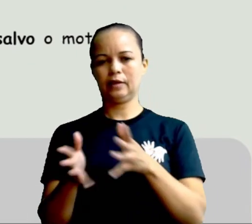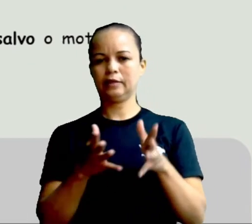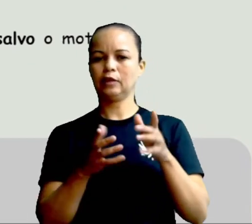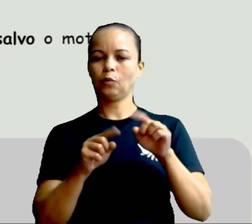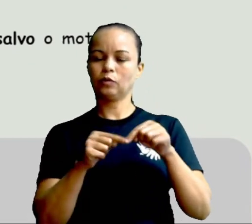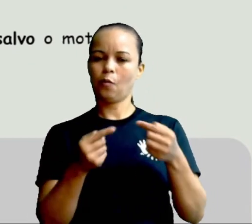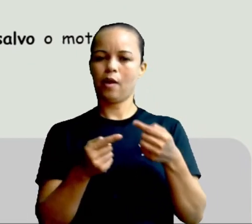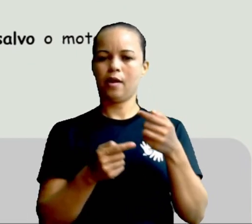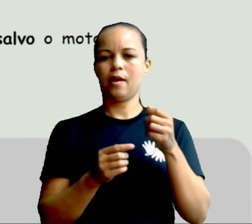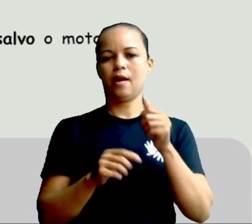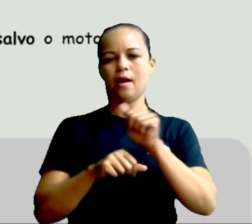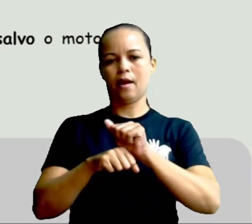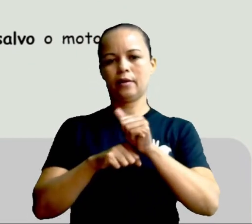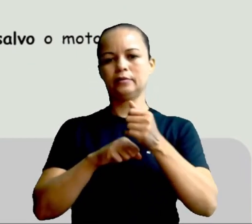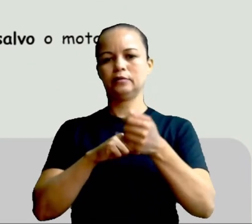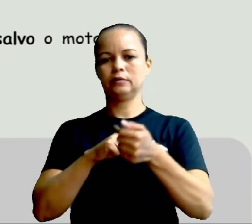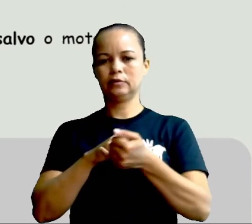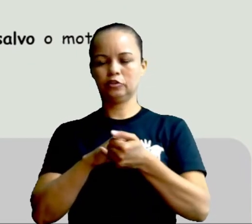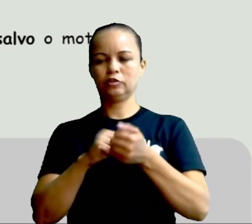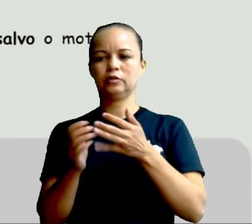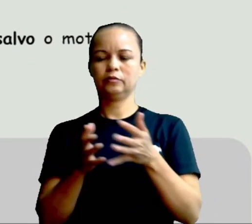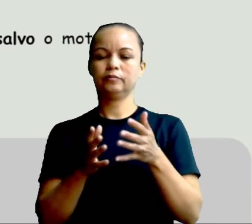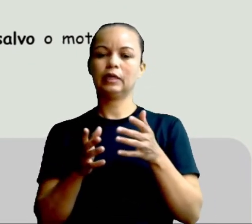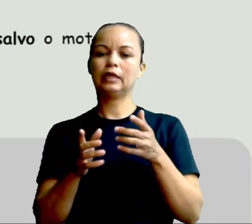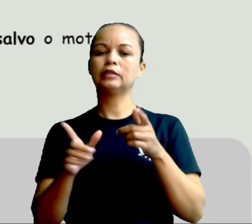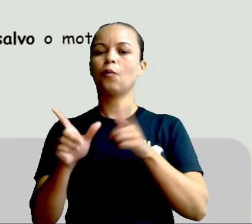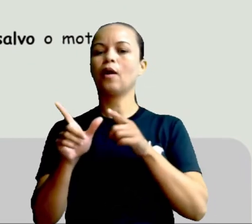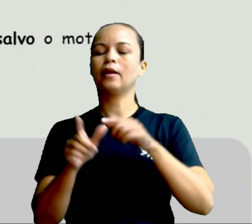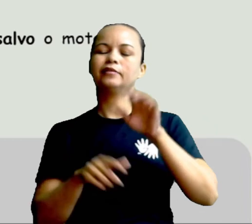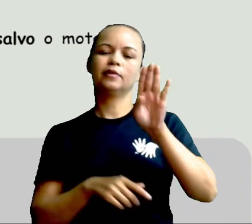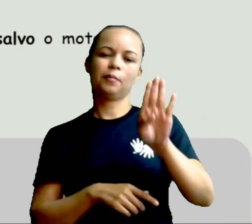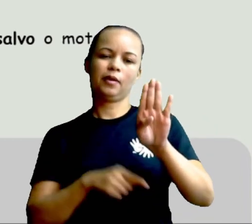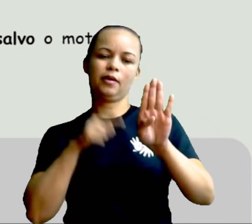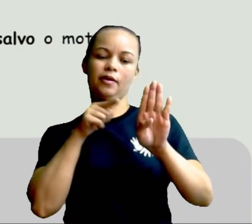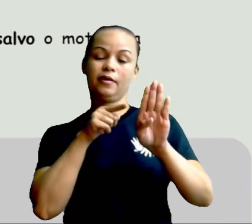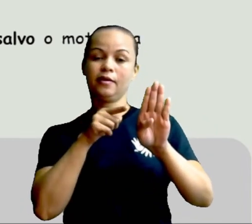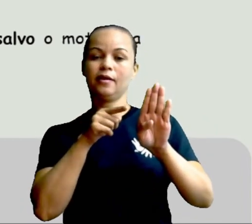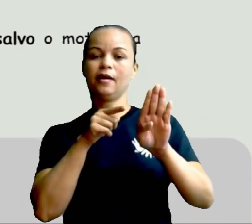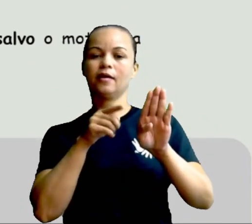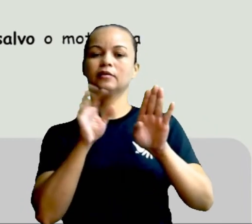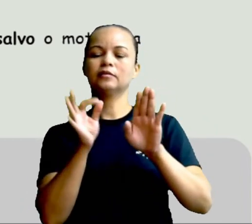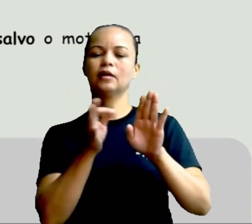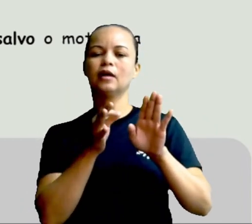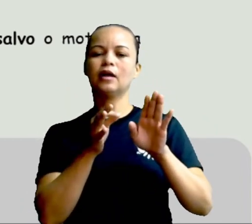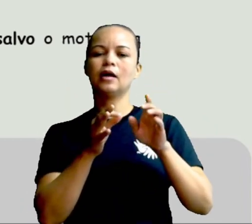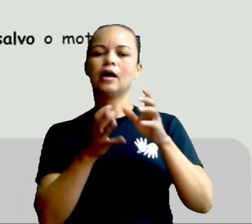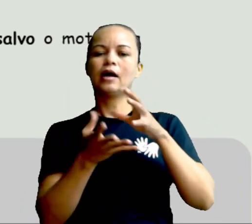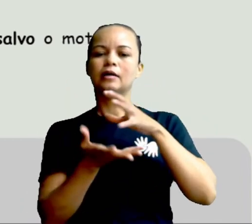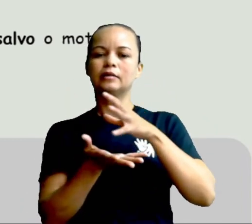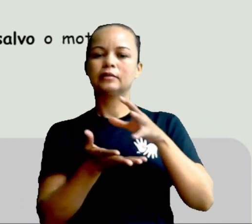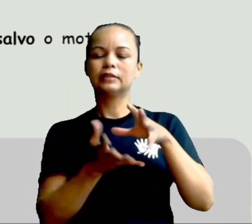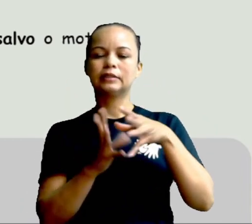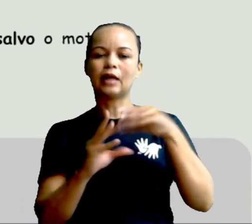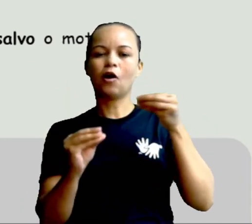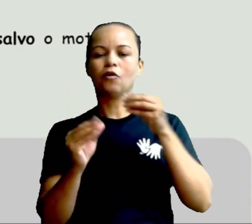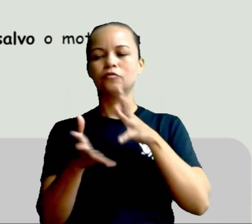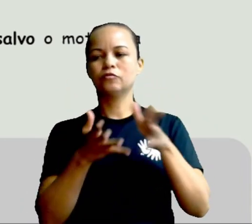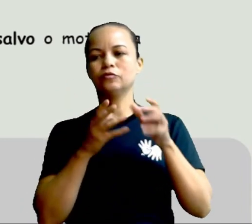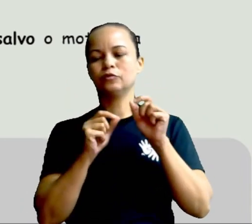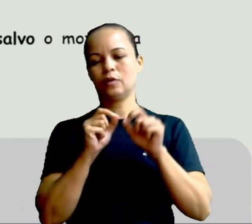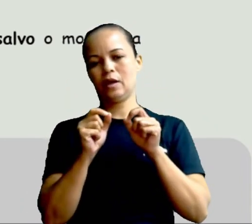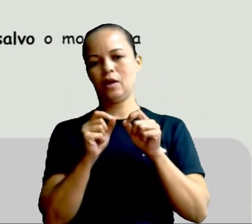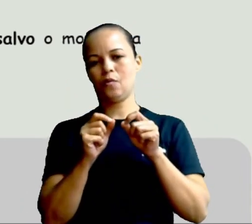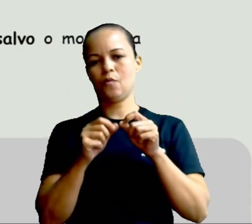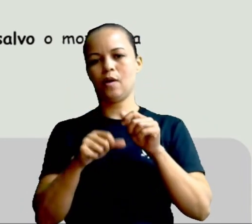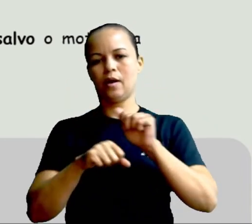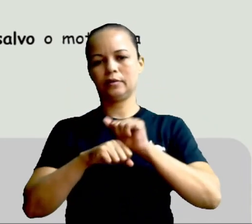também não é adjetivo. Então, a letrinha B é que indica que essa palavra salvos aí é um adjetivo e